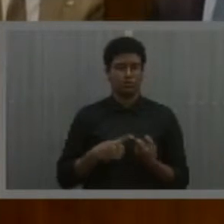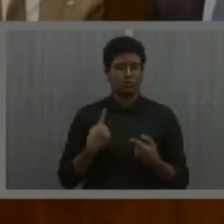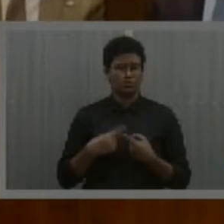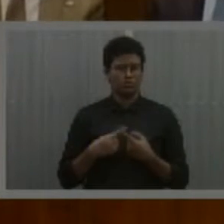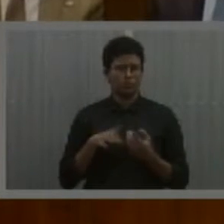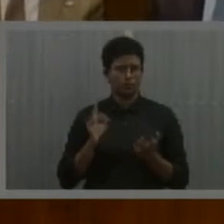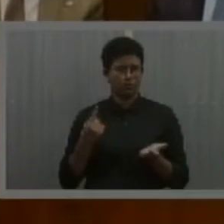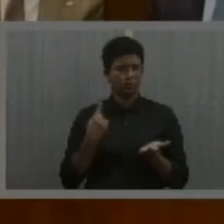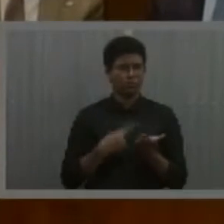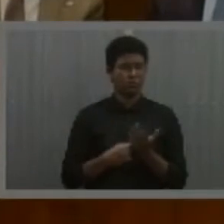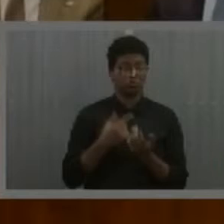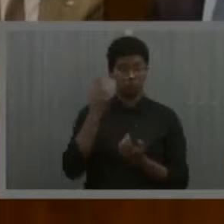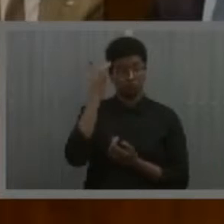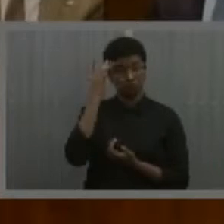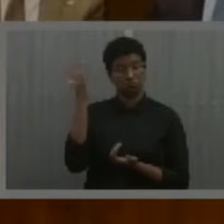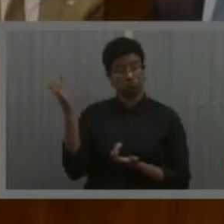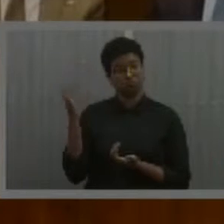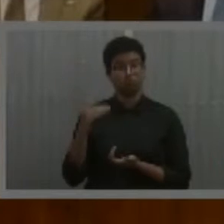predestinação? Não sei.